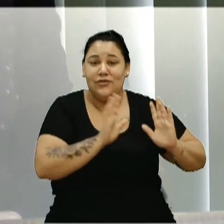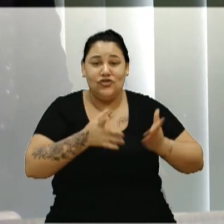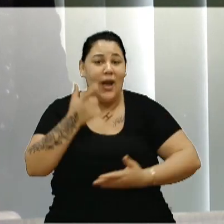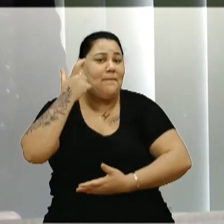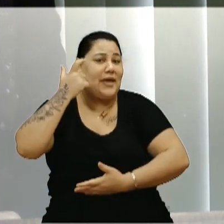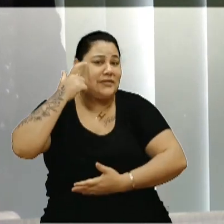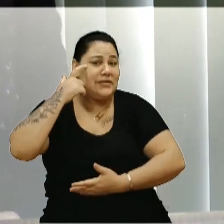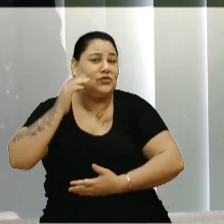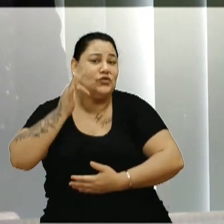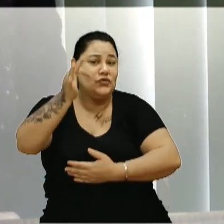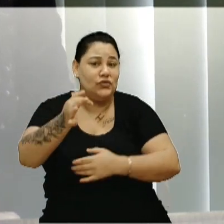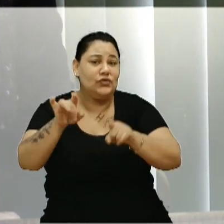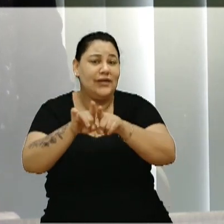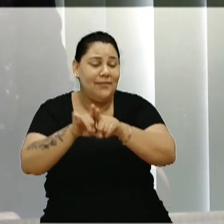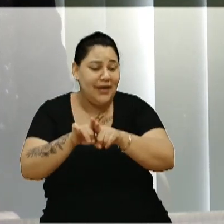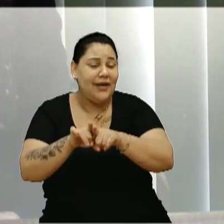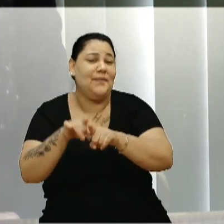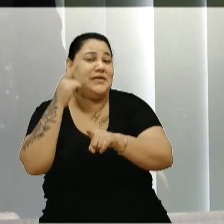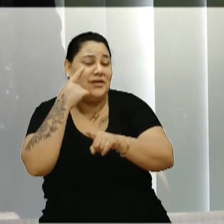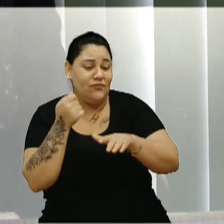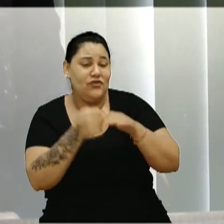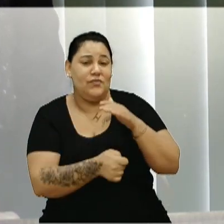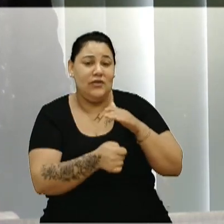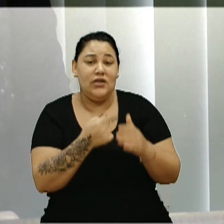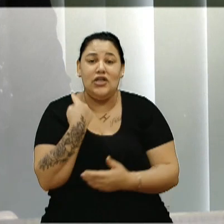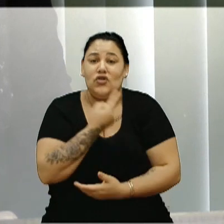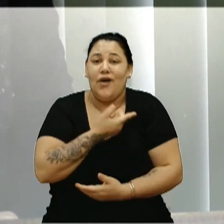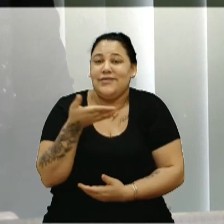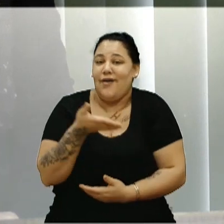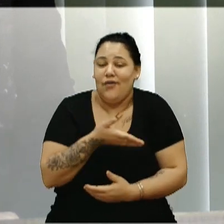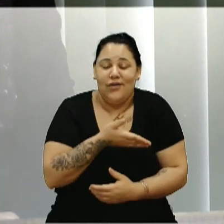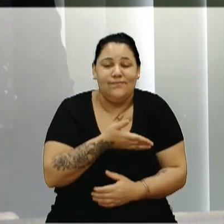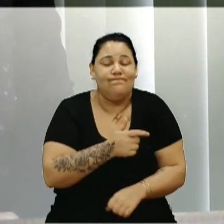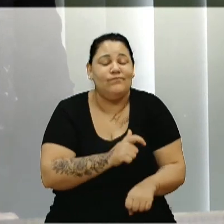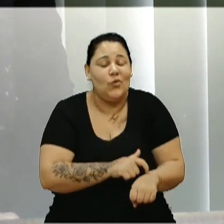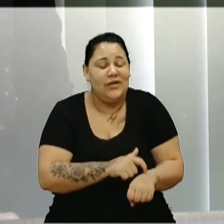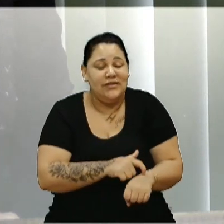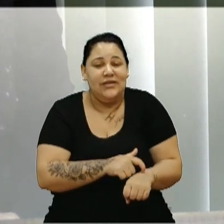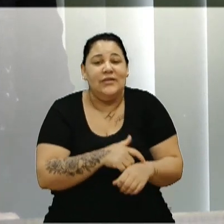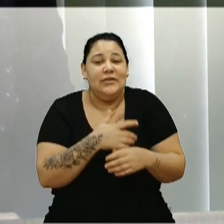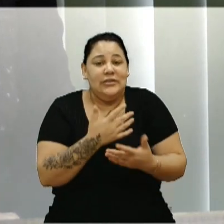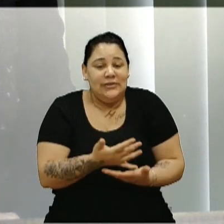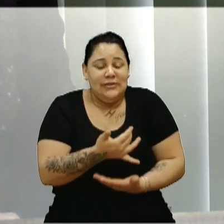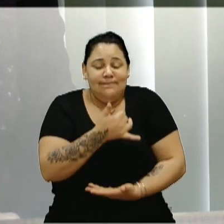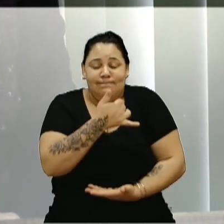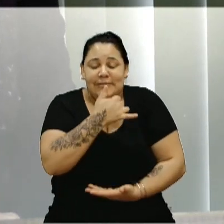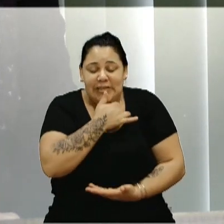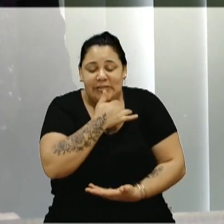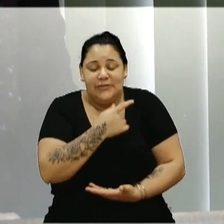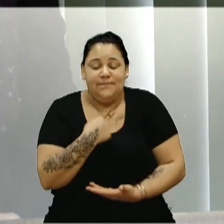alguma possibilidade de investimento, e que a gente se vê agora num momento dramático, onde a